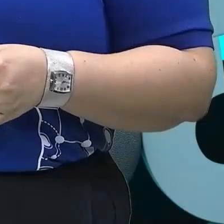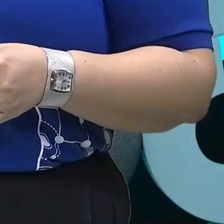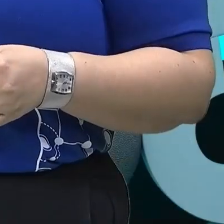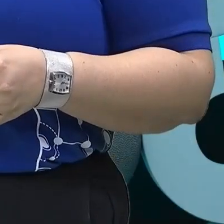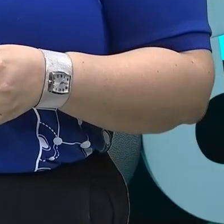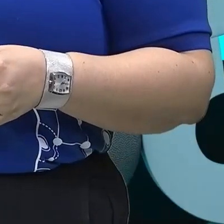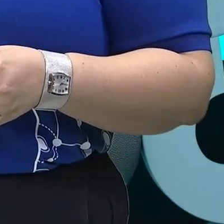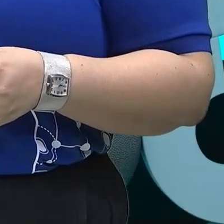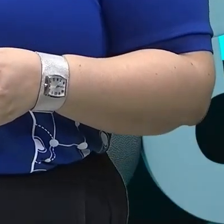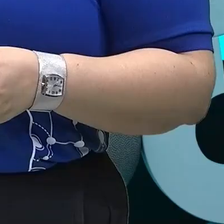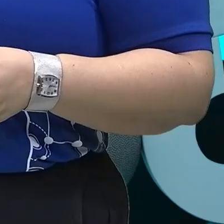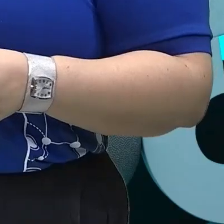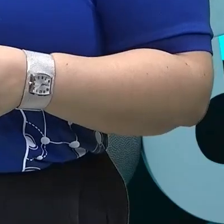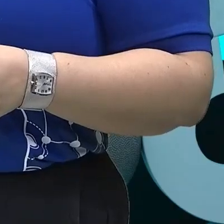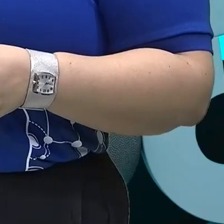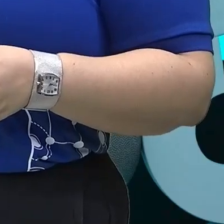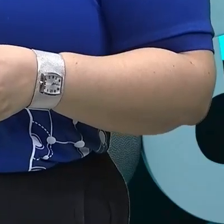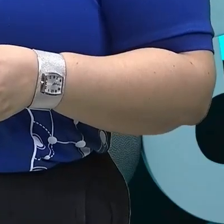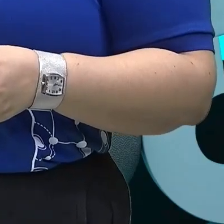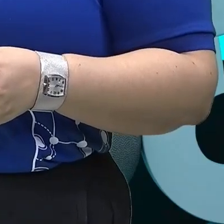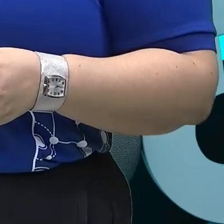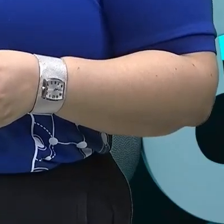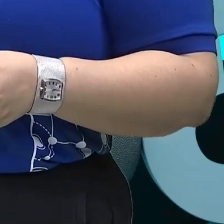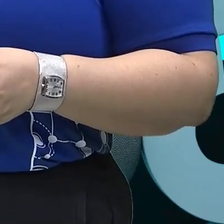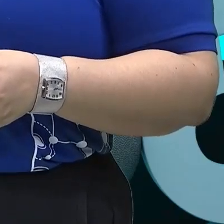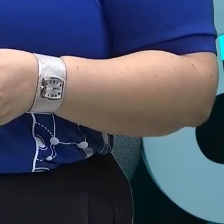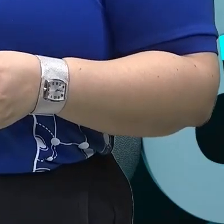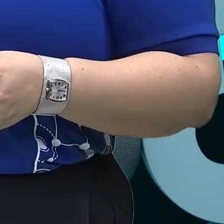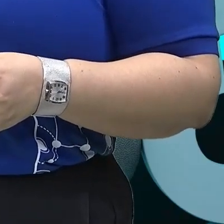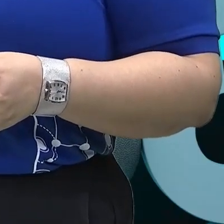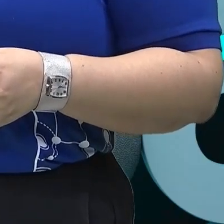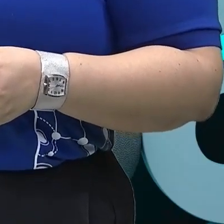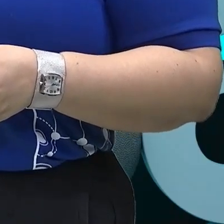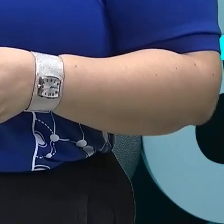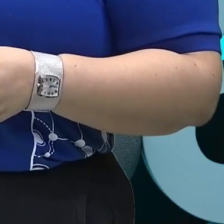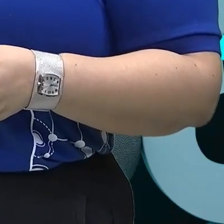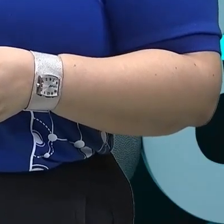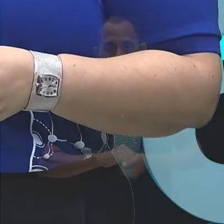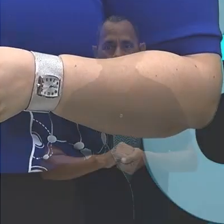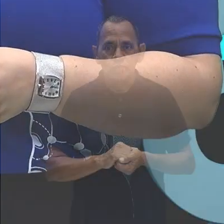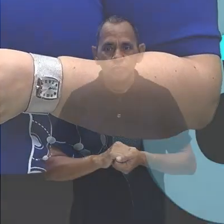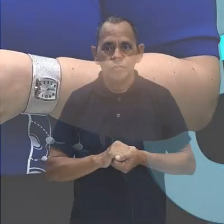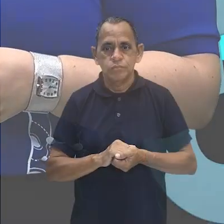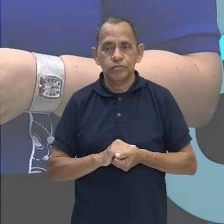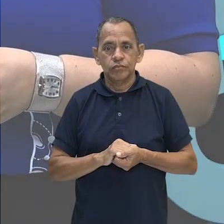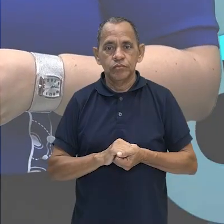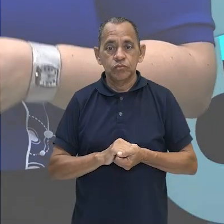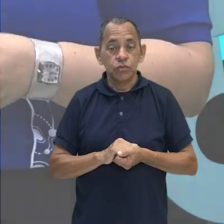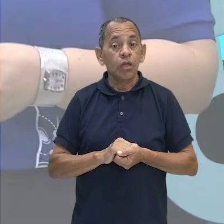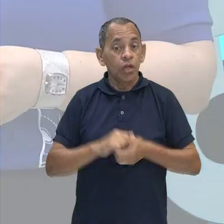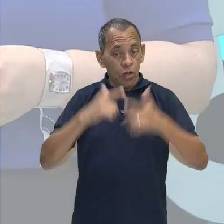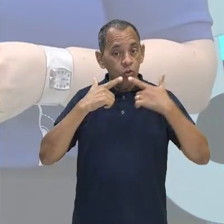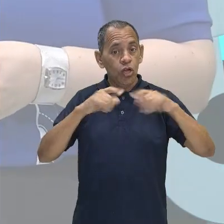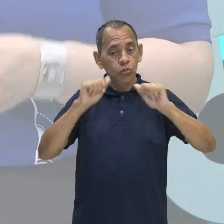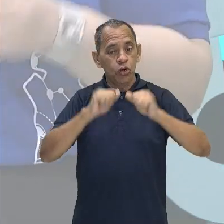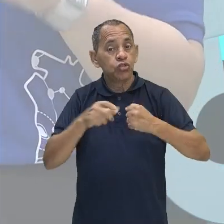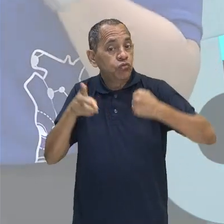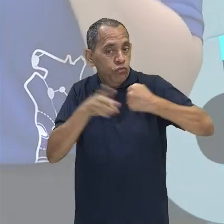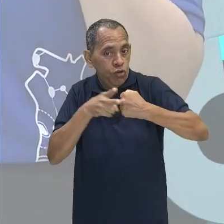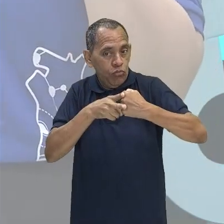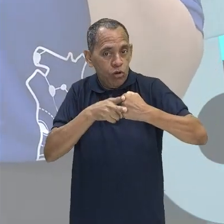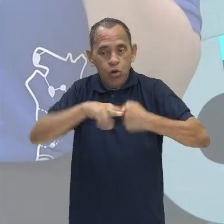ser verbal, não verbal ou mista. Ela é verbal quando?